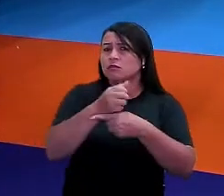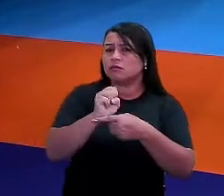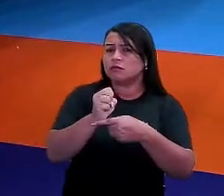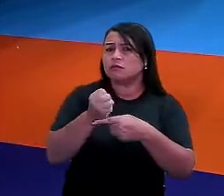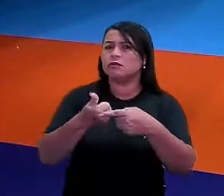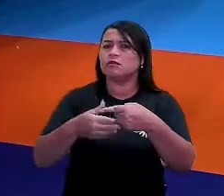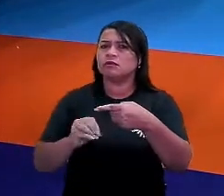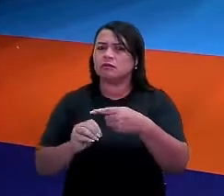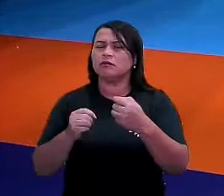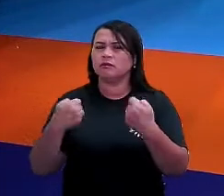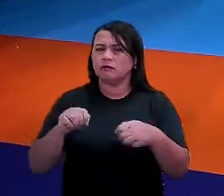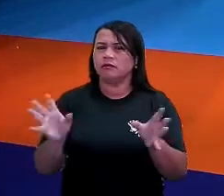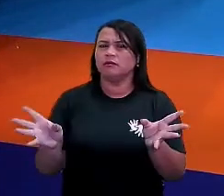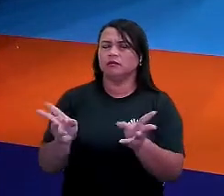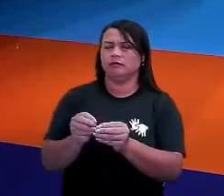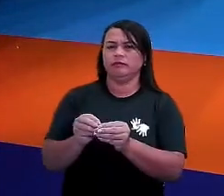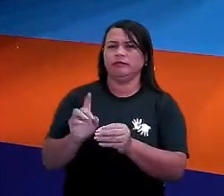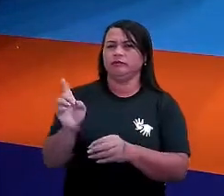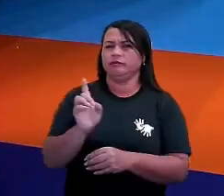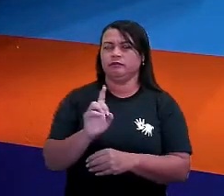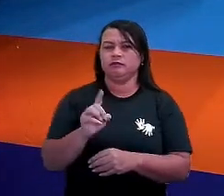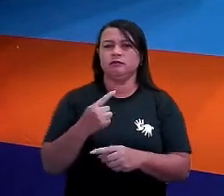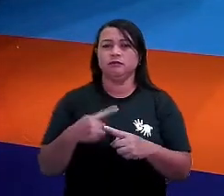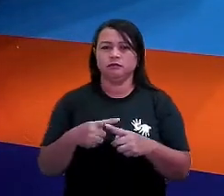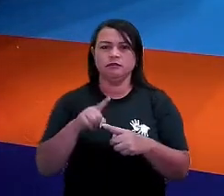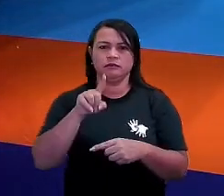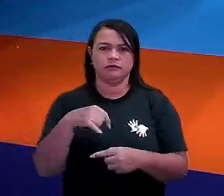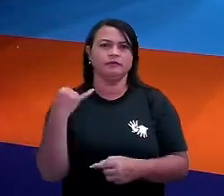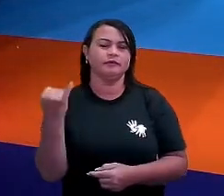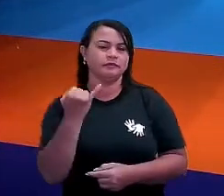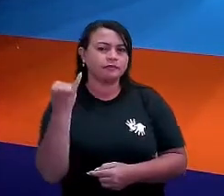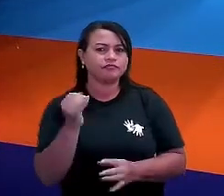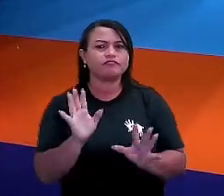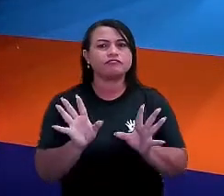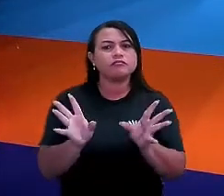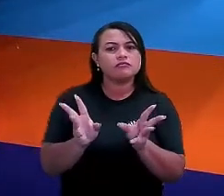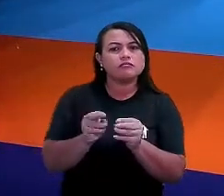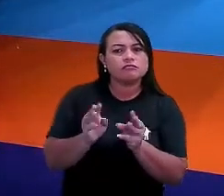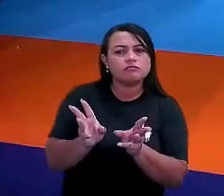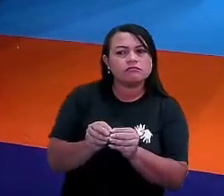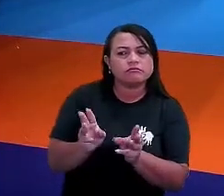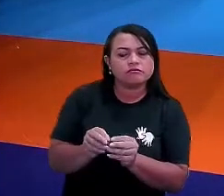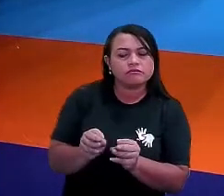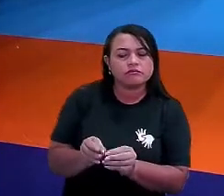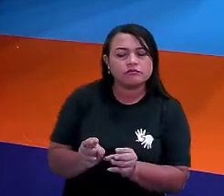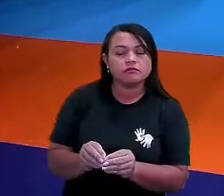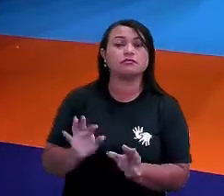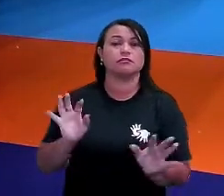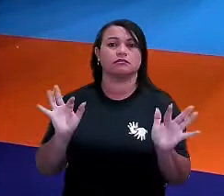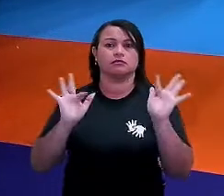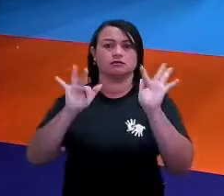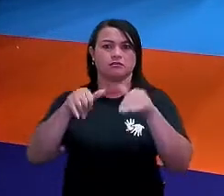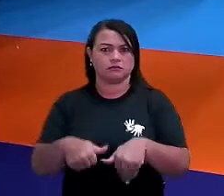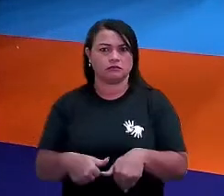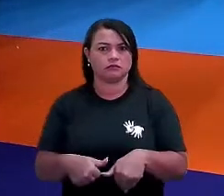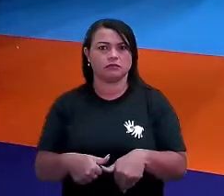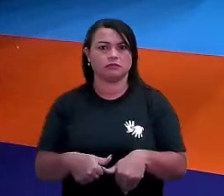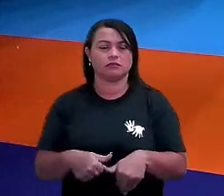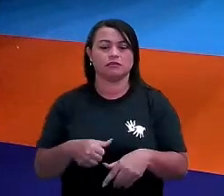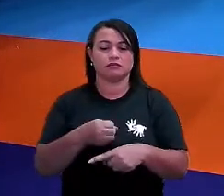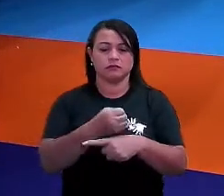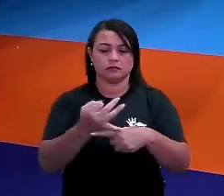isso, precisa simplificar? Não, mas é importante simplificar até terminar, né, até que